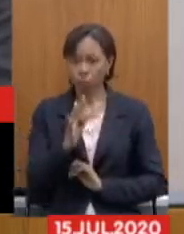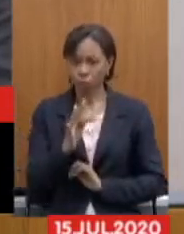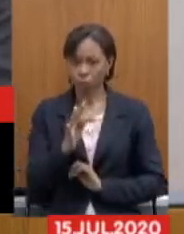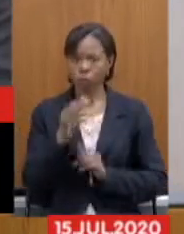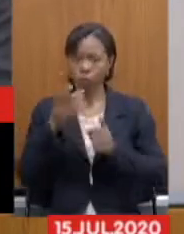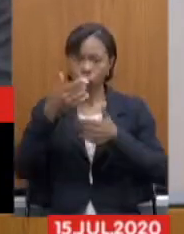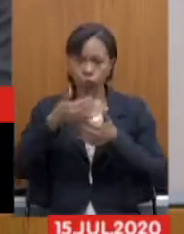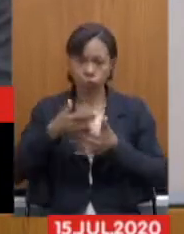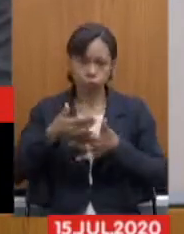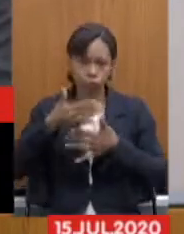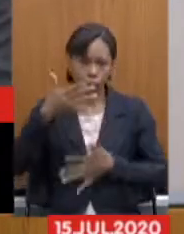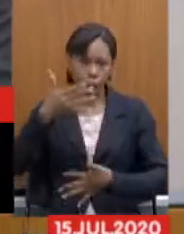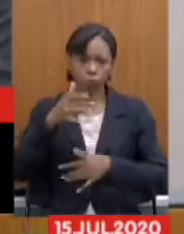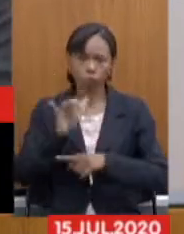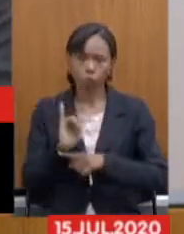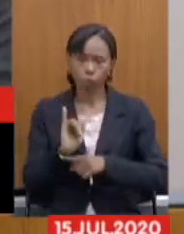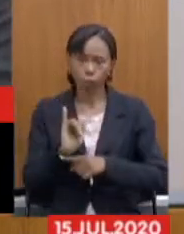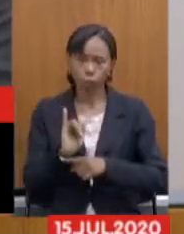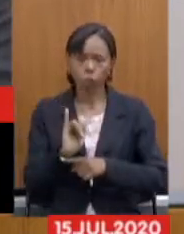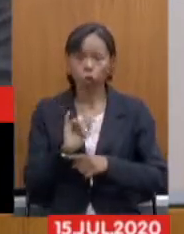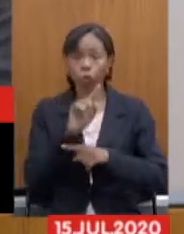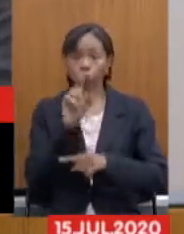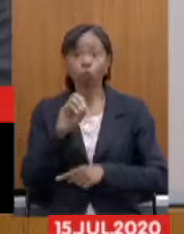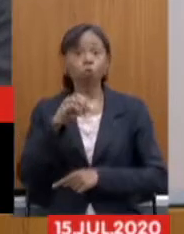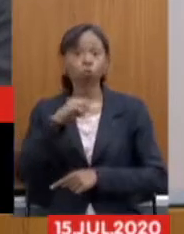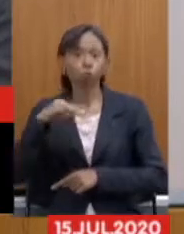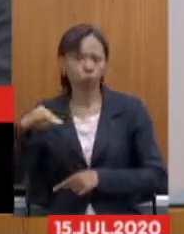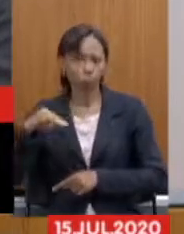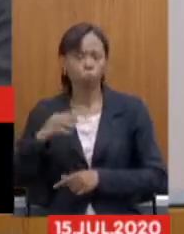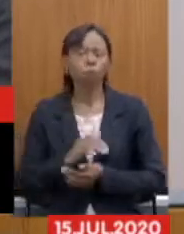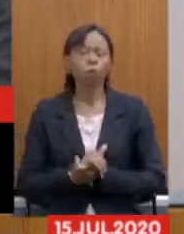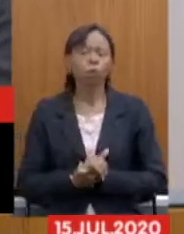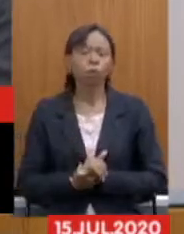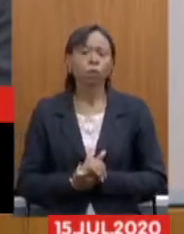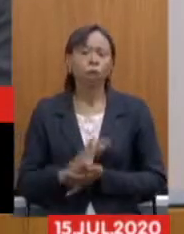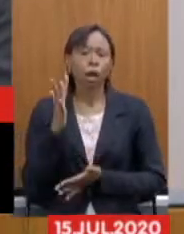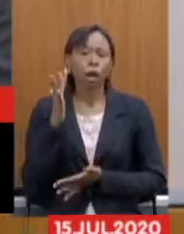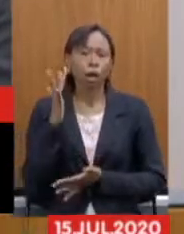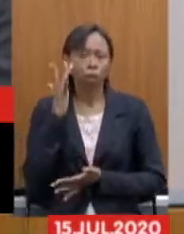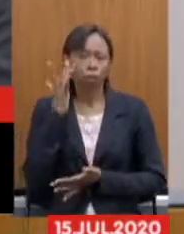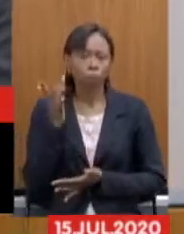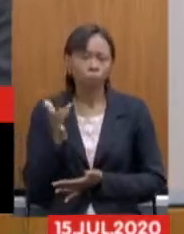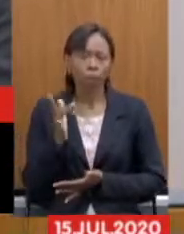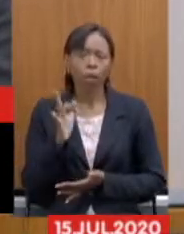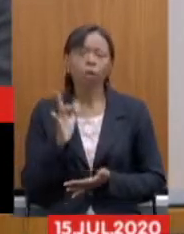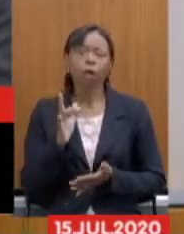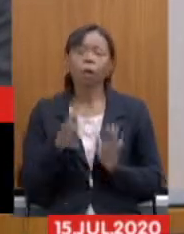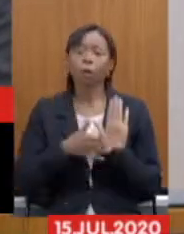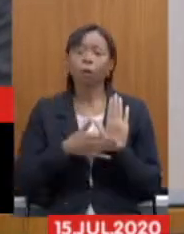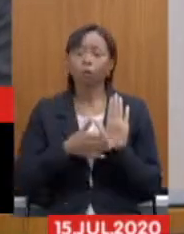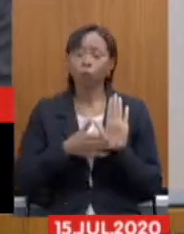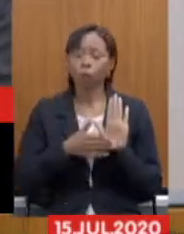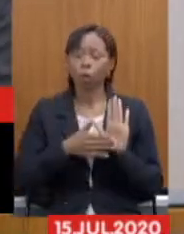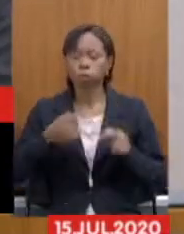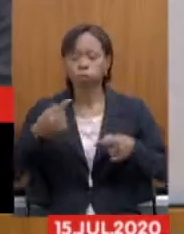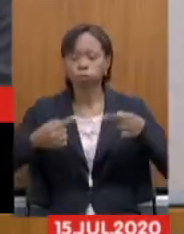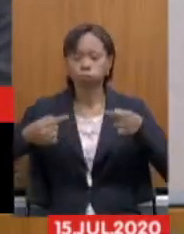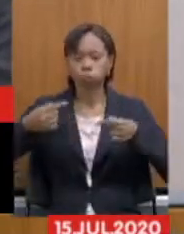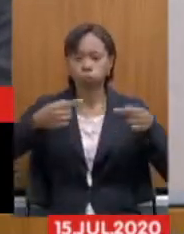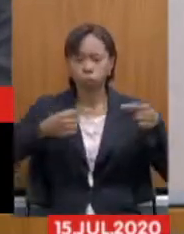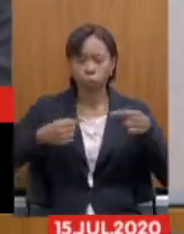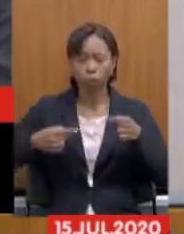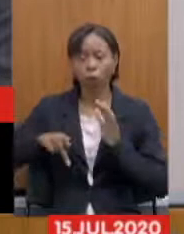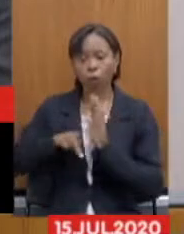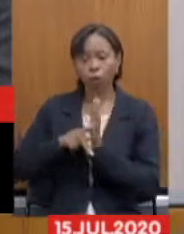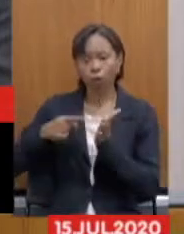Por fim, no dia de amanhã, quinta-feira, no turno da tarde, serão debatidas as propostas encaminhadas por escrito pelas representações sindicais,